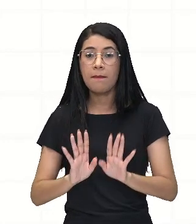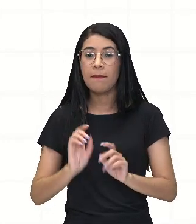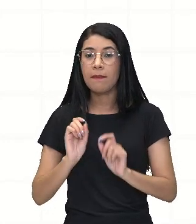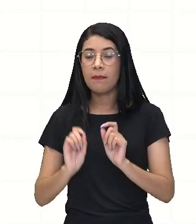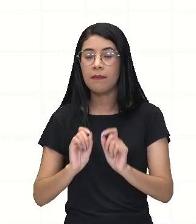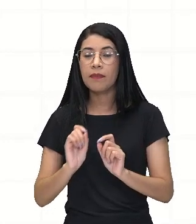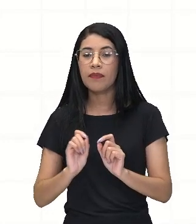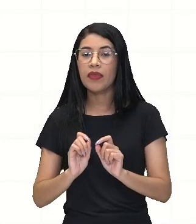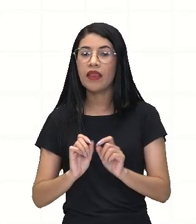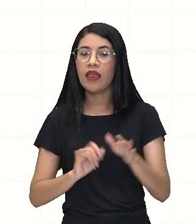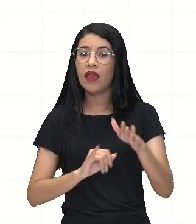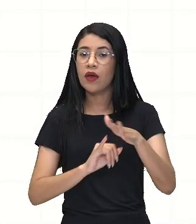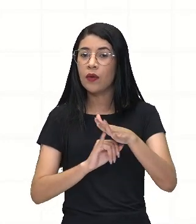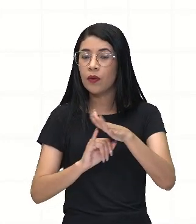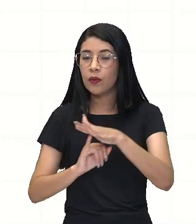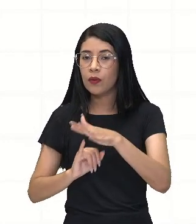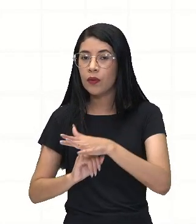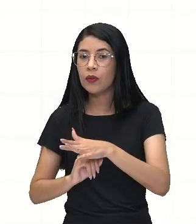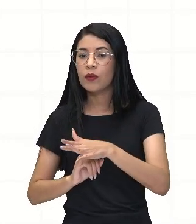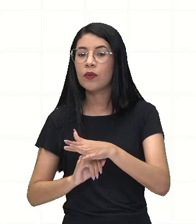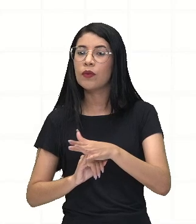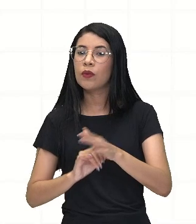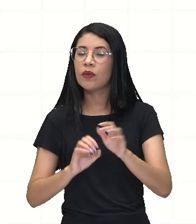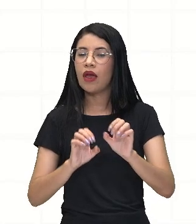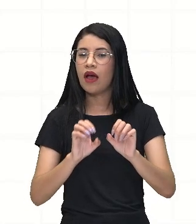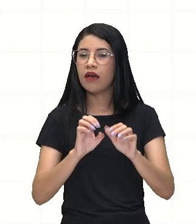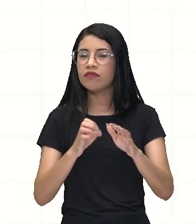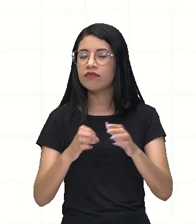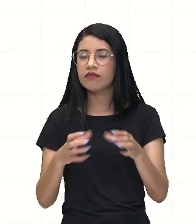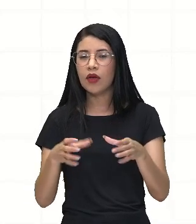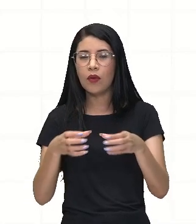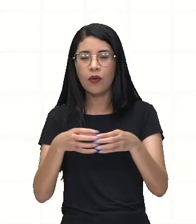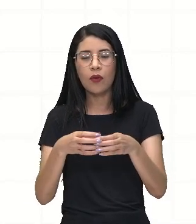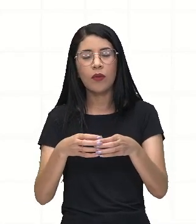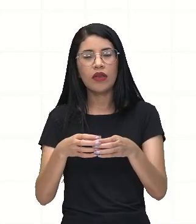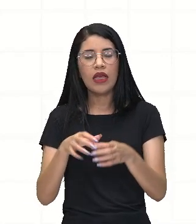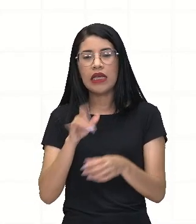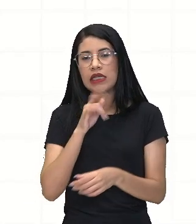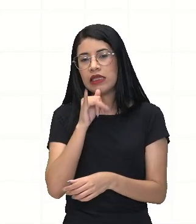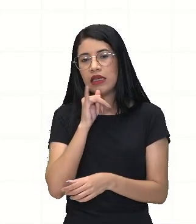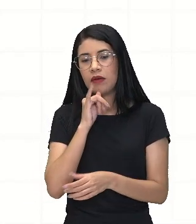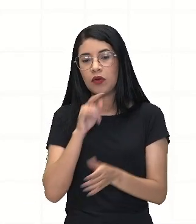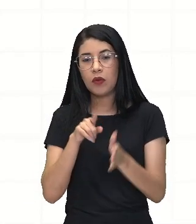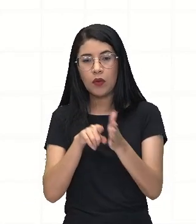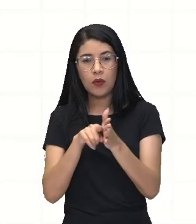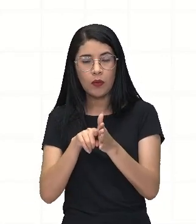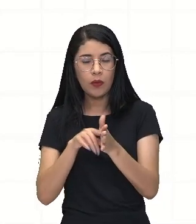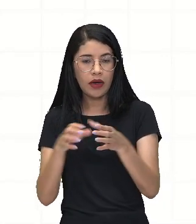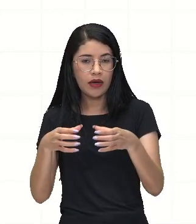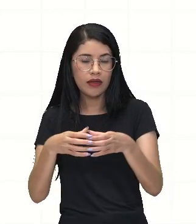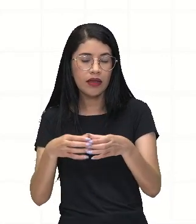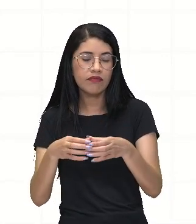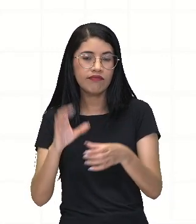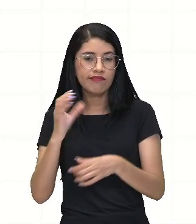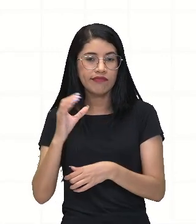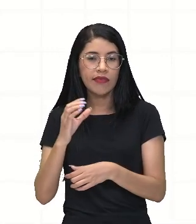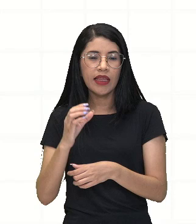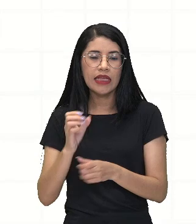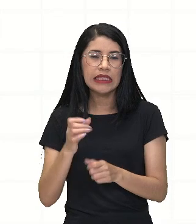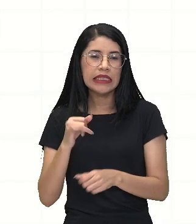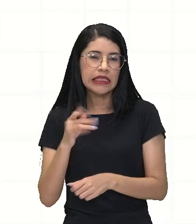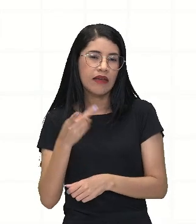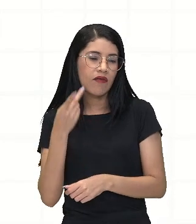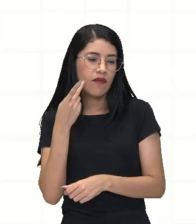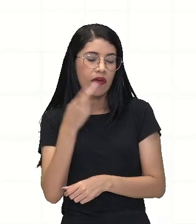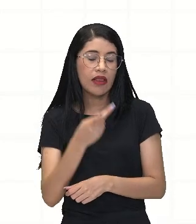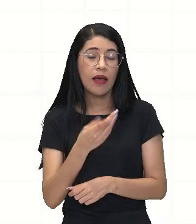a instituição, a organização, o grupo de pessoas, por exemplo, que deseja conhecer uma dessas unidades, ele